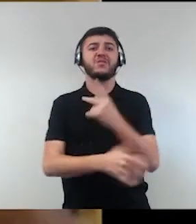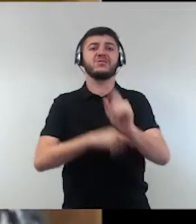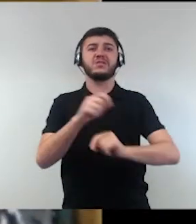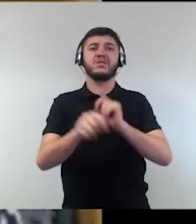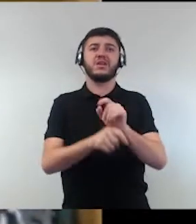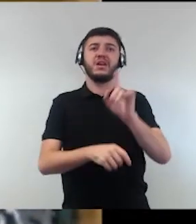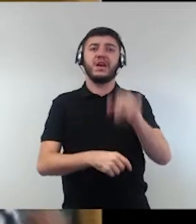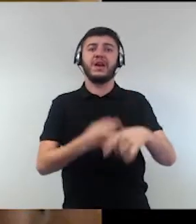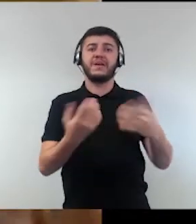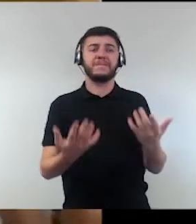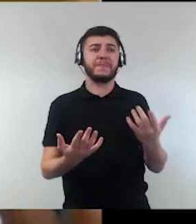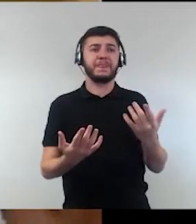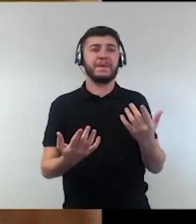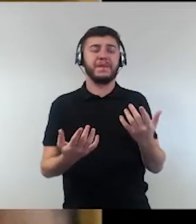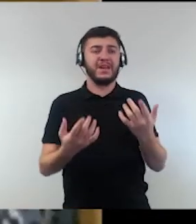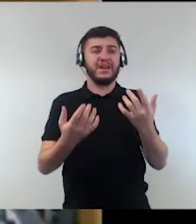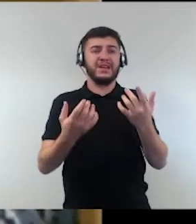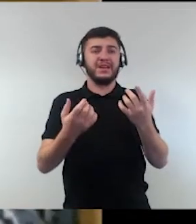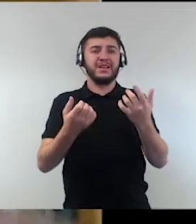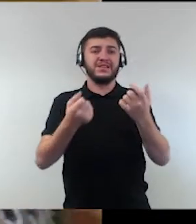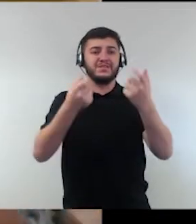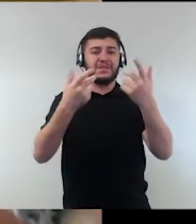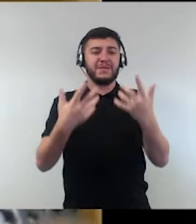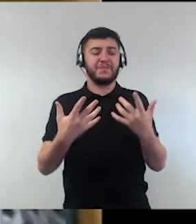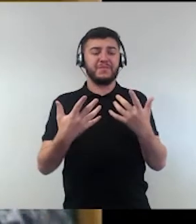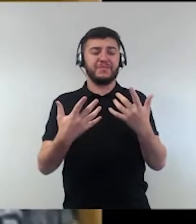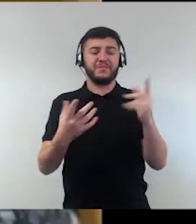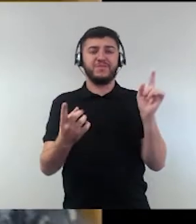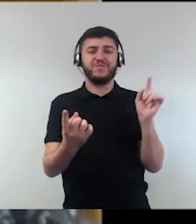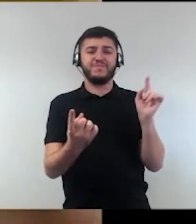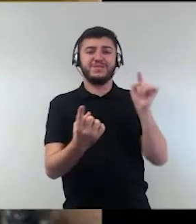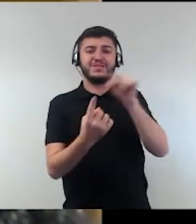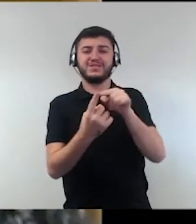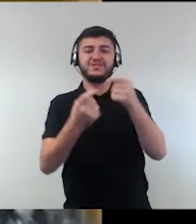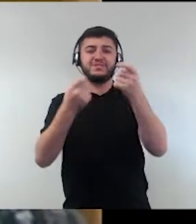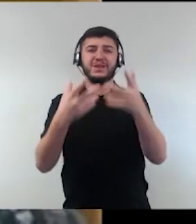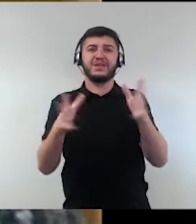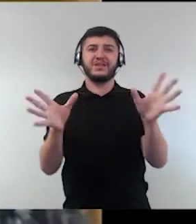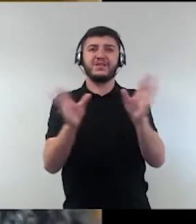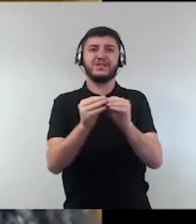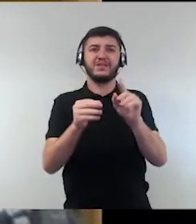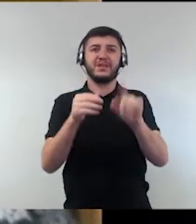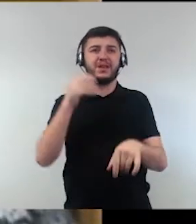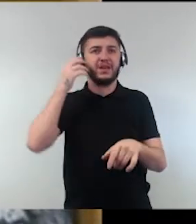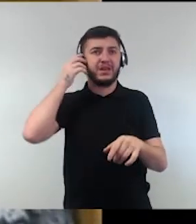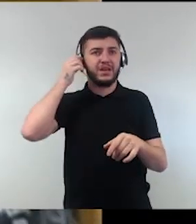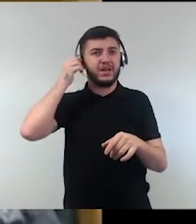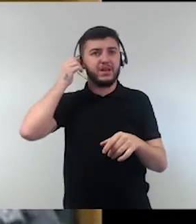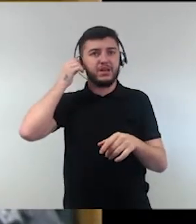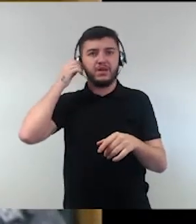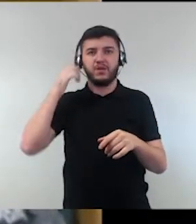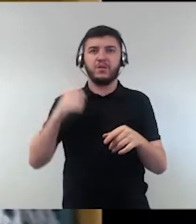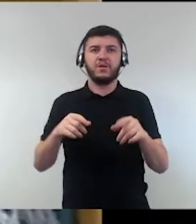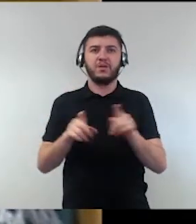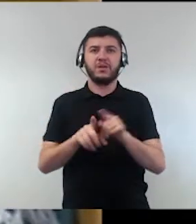uma objetividade que pareciam robôs falando de uma história de ficção que